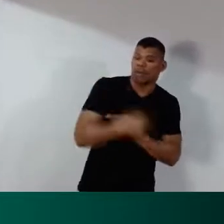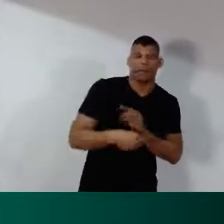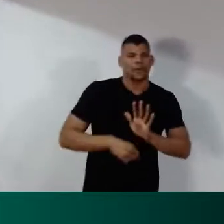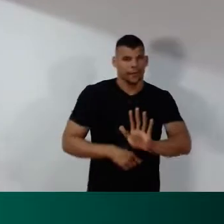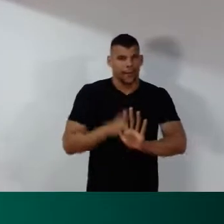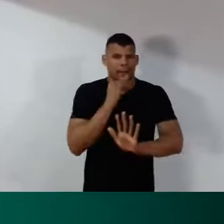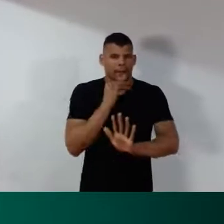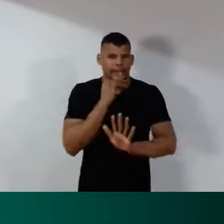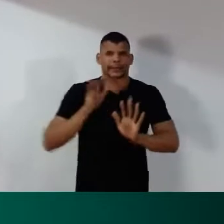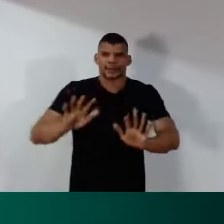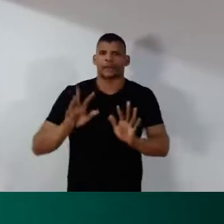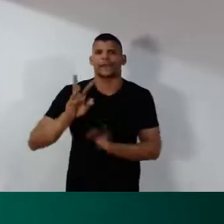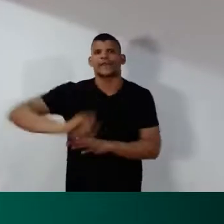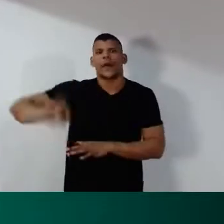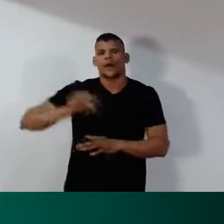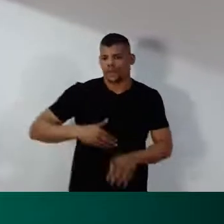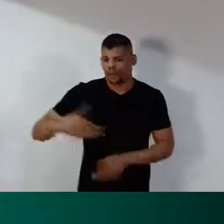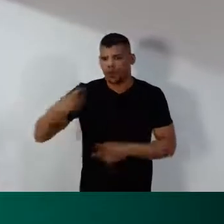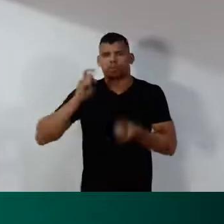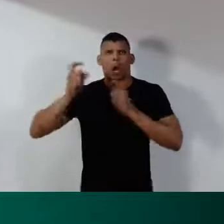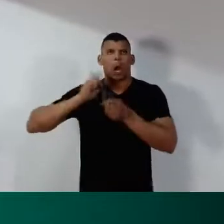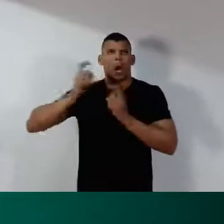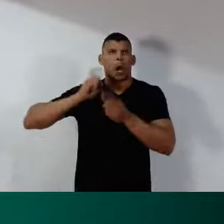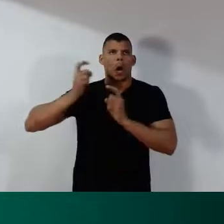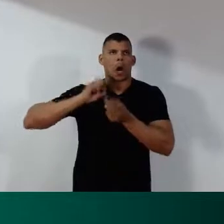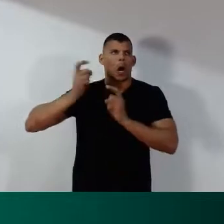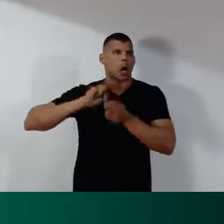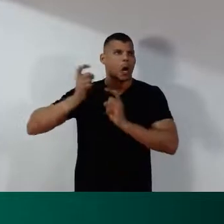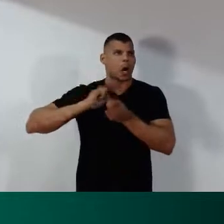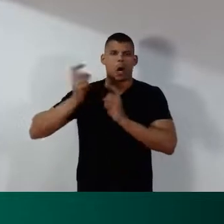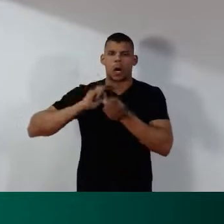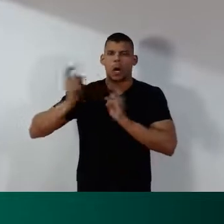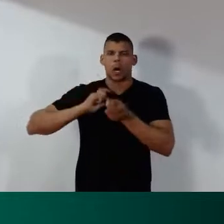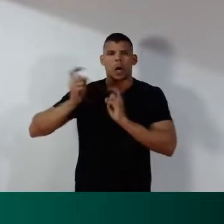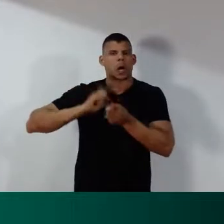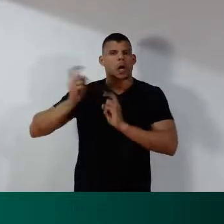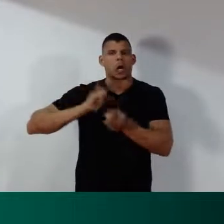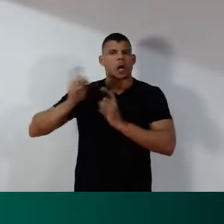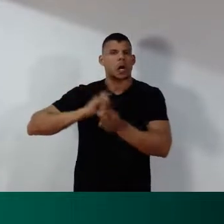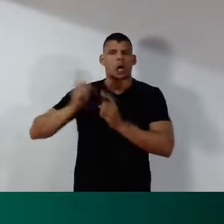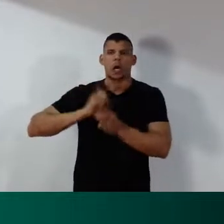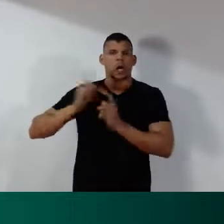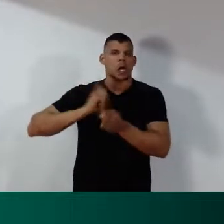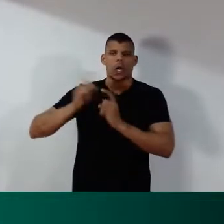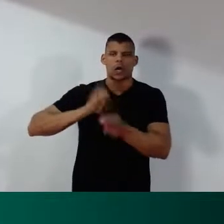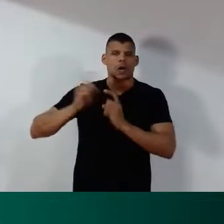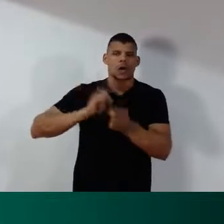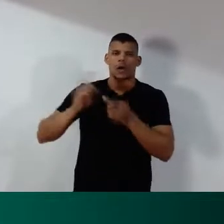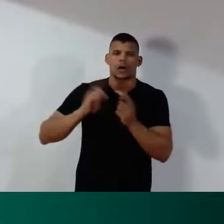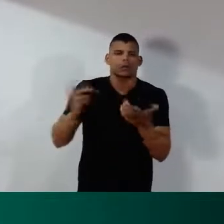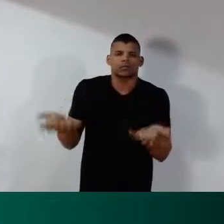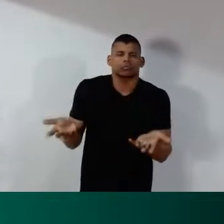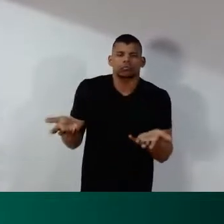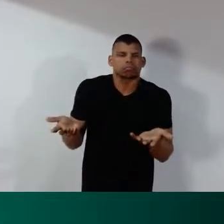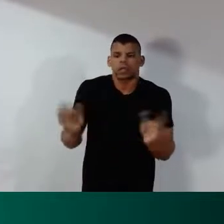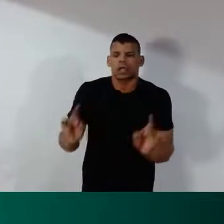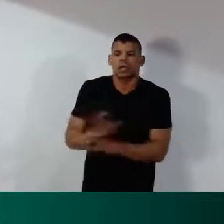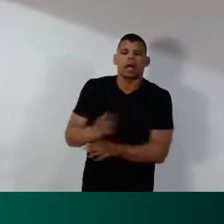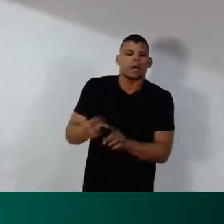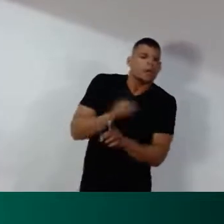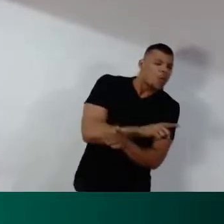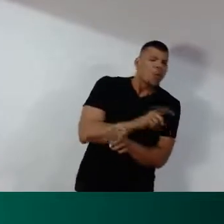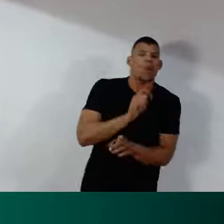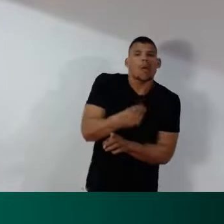essa é a gente fica aí nós não consegue depois o monstro engole lá mas não consegue avançar Esse